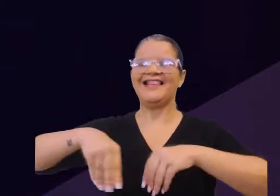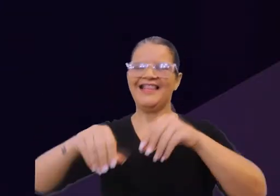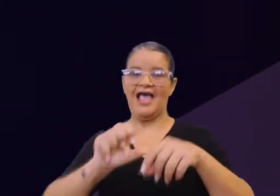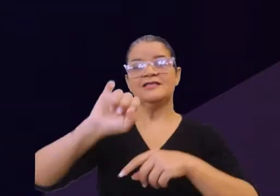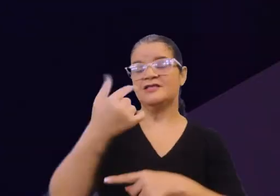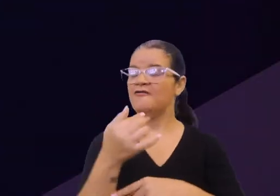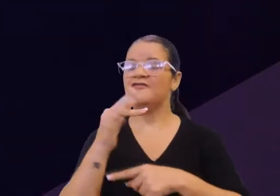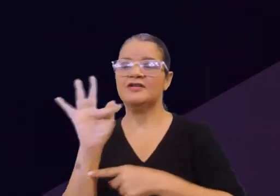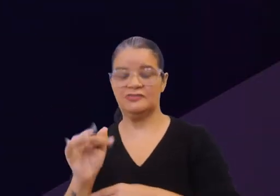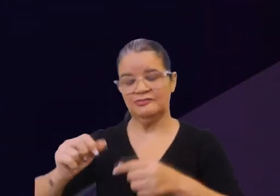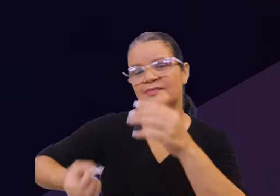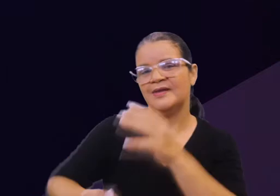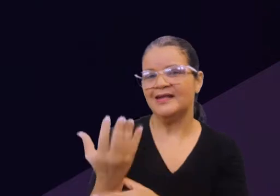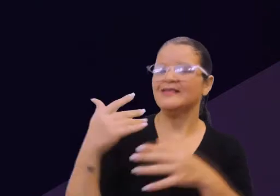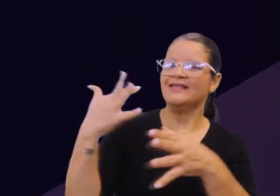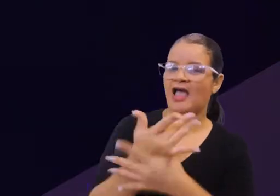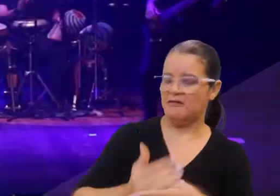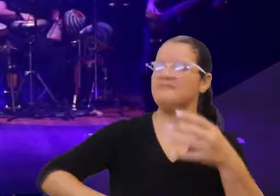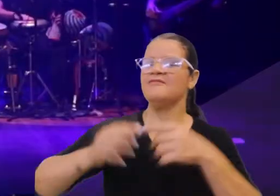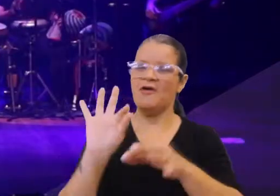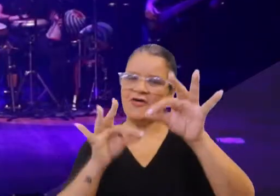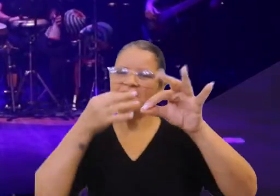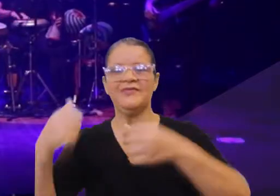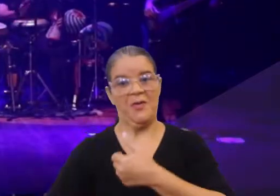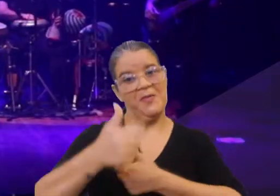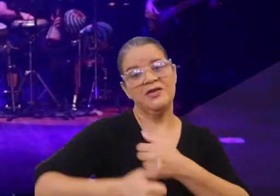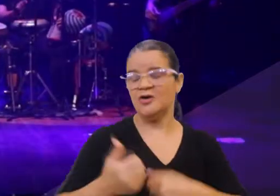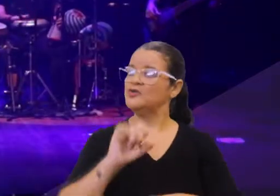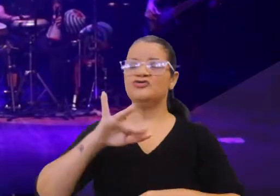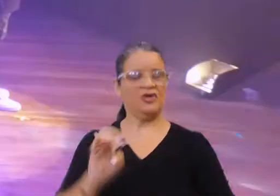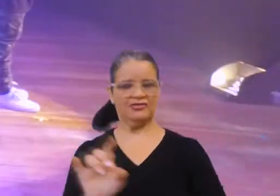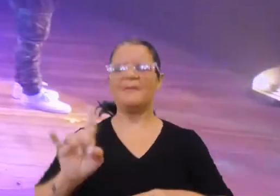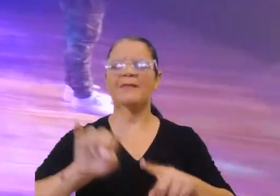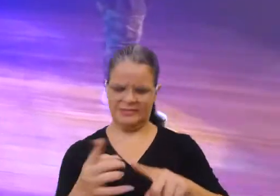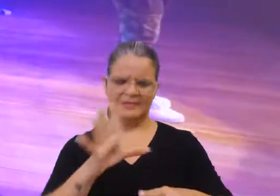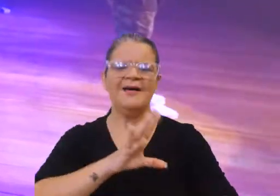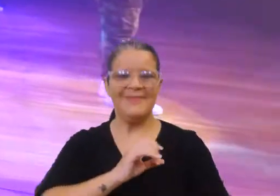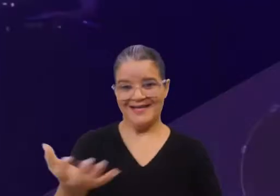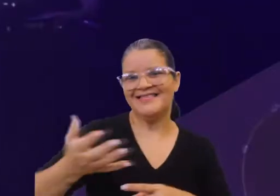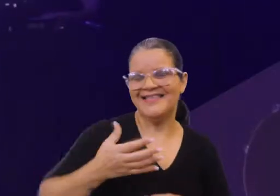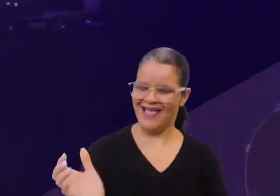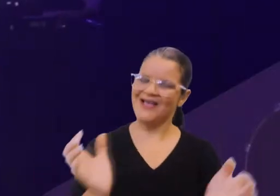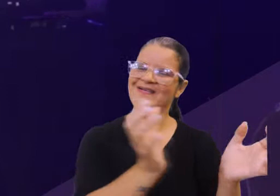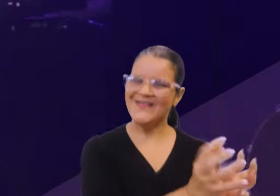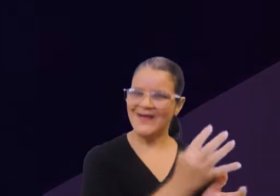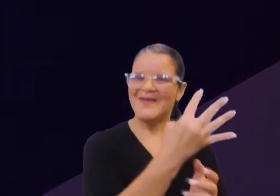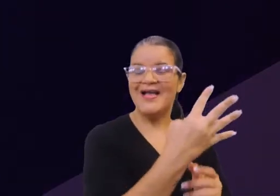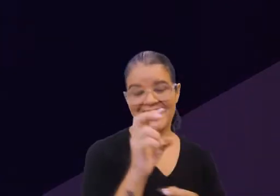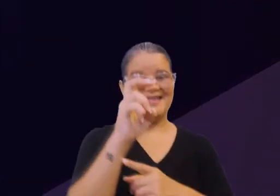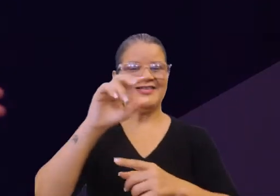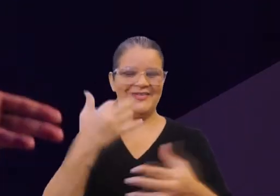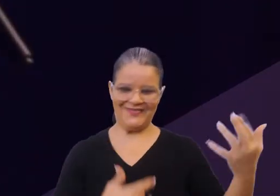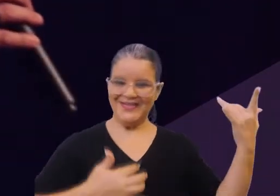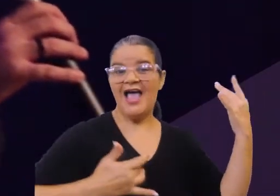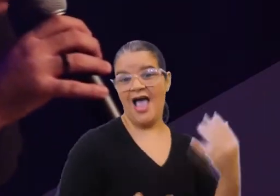a cidade. Até uva brota lá de alta qualidade. Não sou um Jorge, mas eu quero ser muito amado. Se é quarteto ou quinteto, escute o violado. Fique